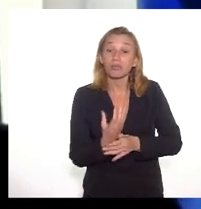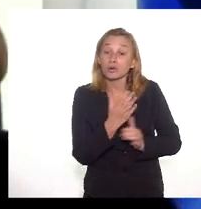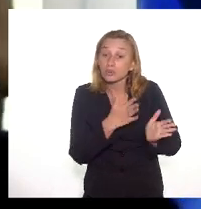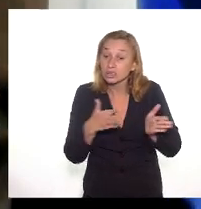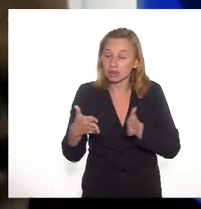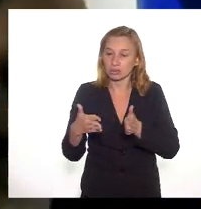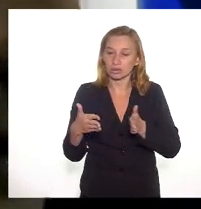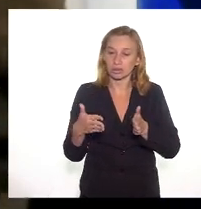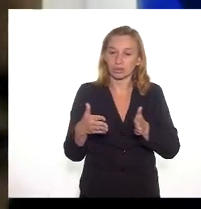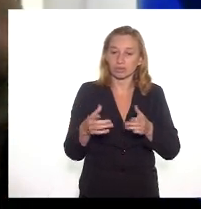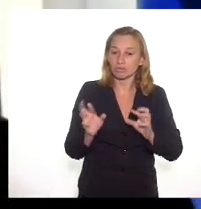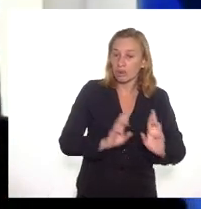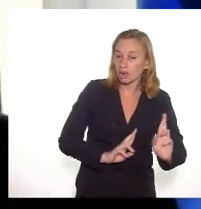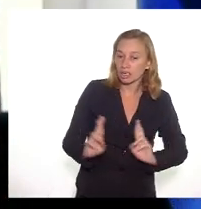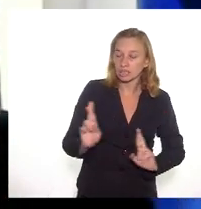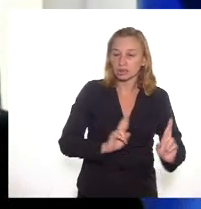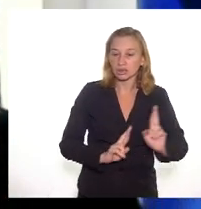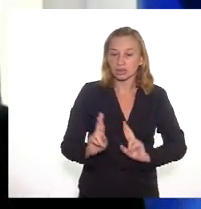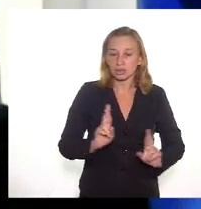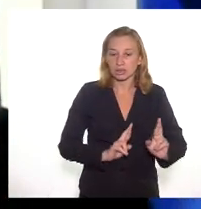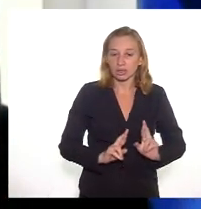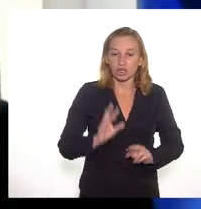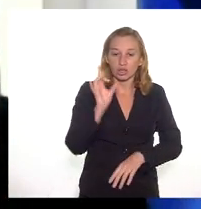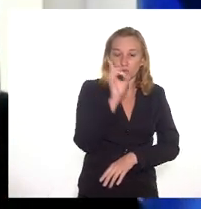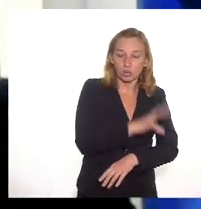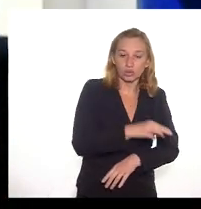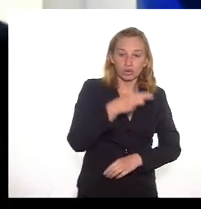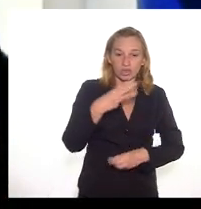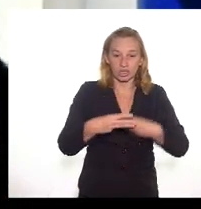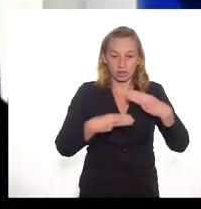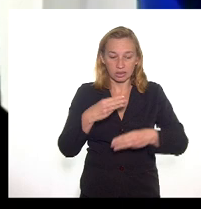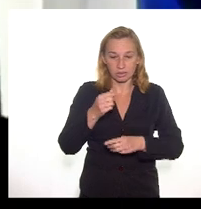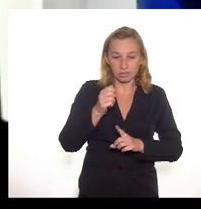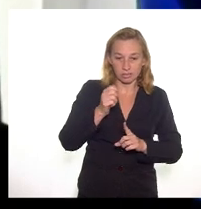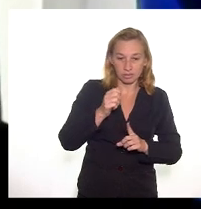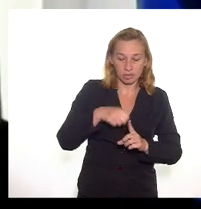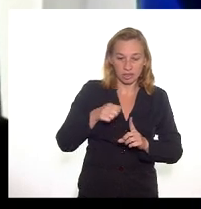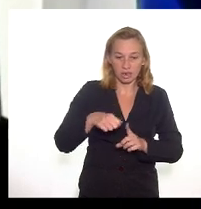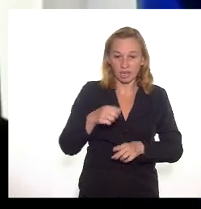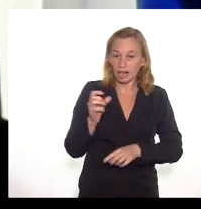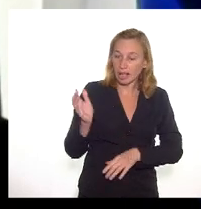A produção em relação ao último trimestre, ela é maior